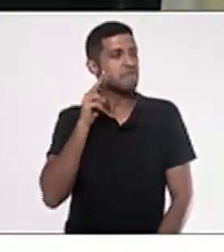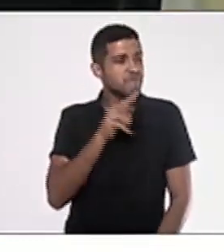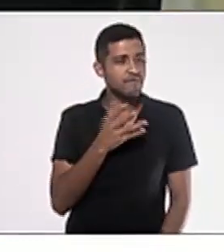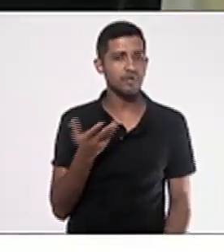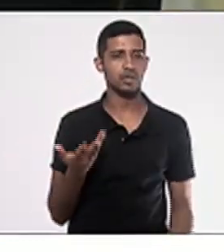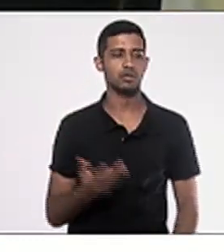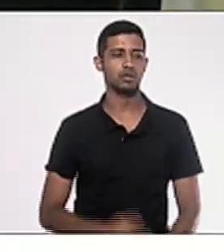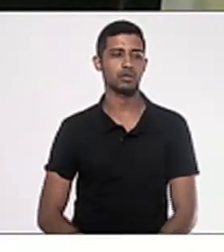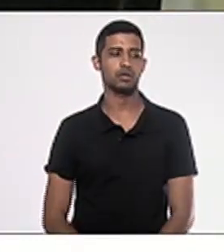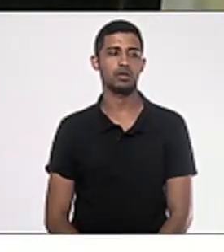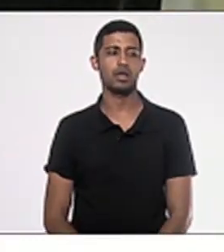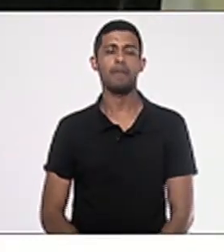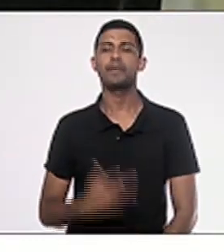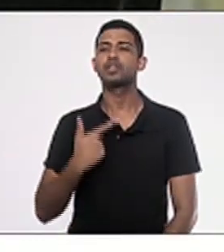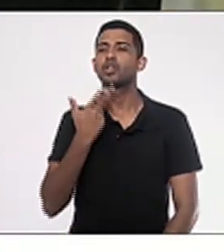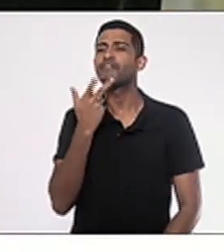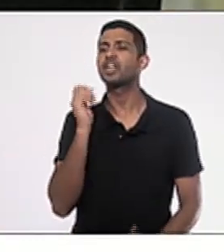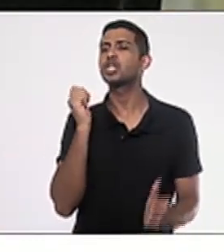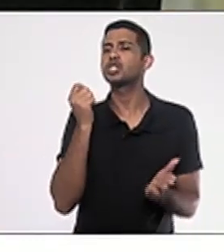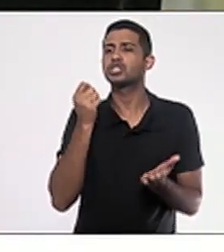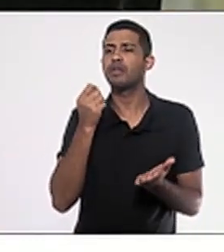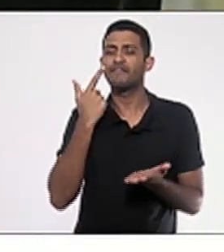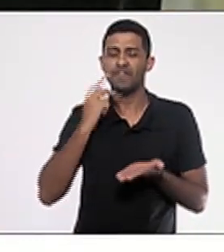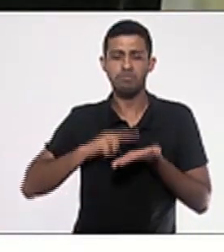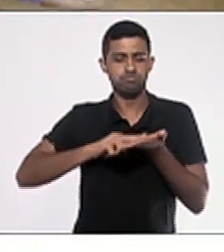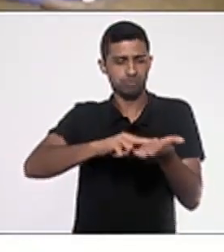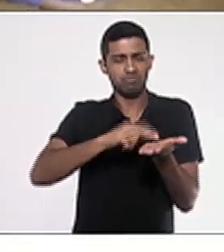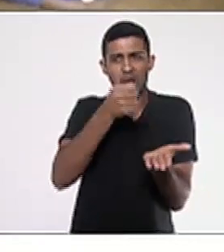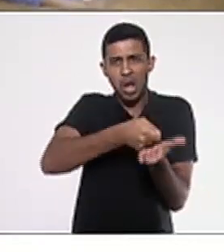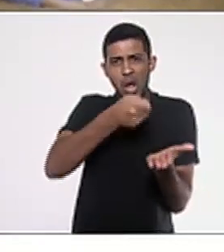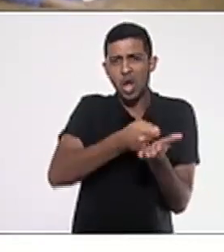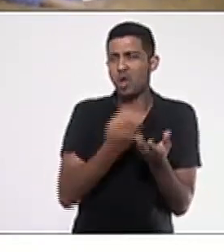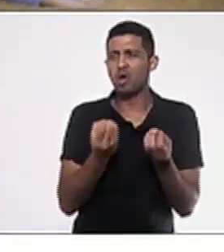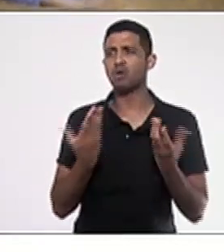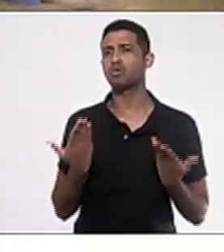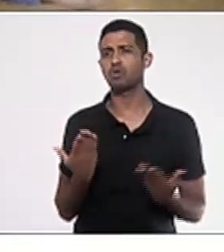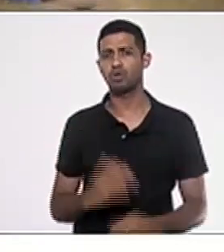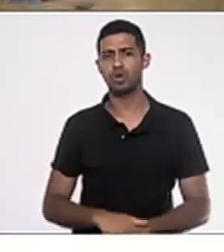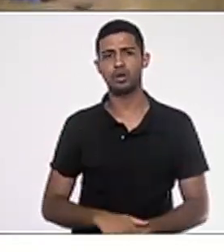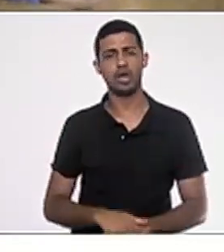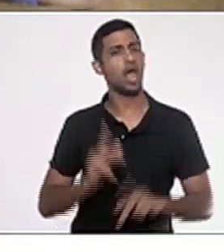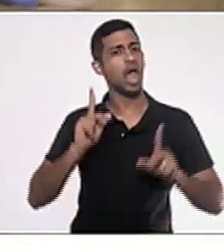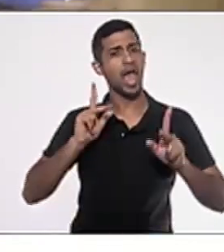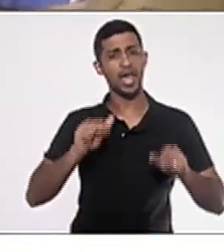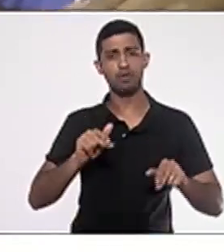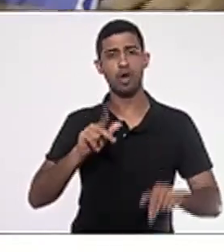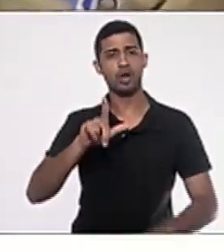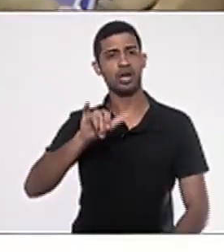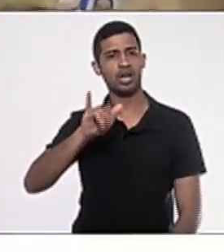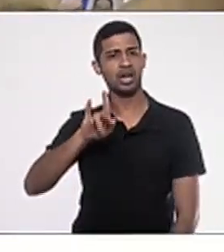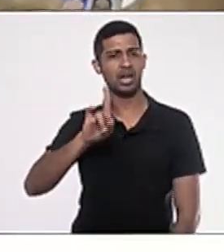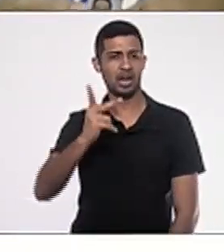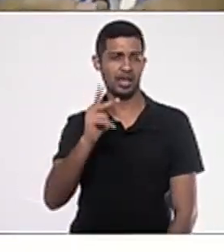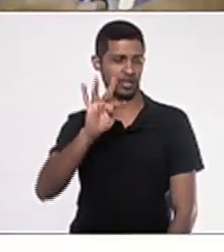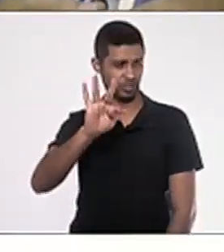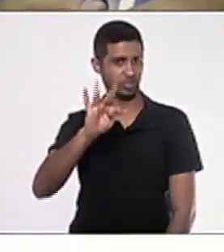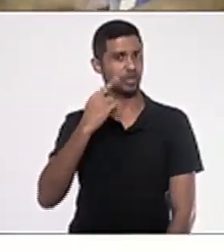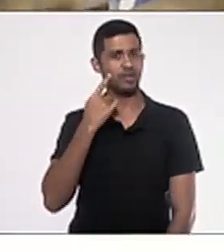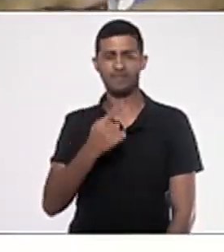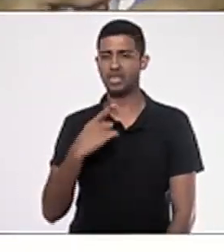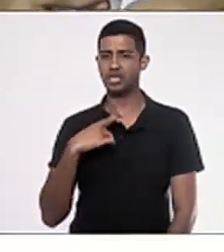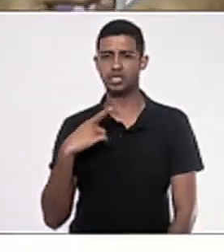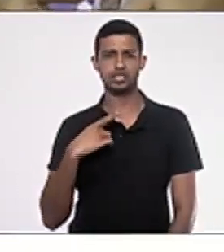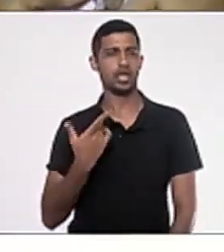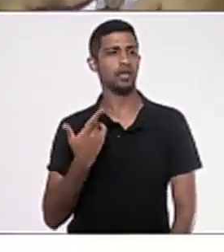cobrança propriamente dita, ela vem direto em Eles conta? recebem a notificação, algo bem semelhante ao da Light, bem semelhante. Eles recebem a notificação, a